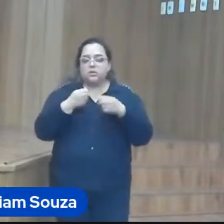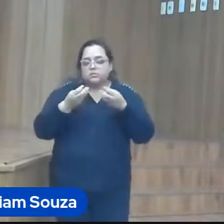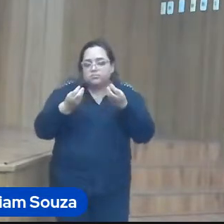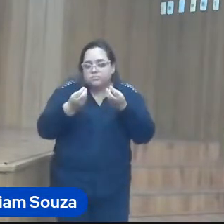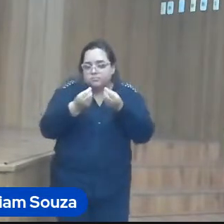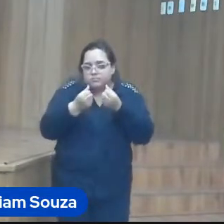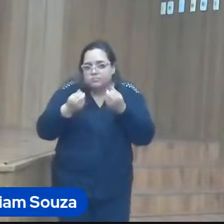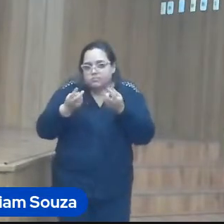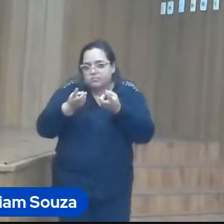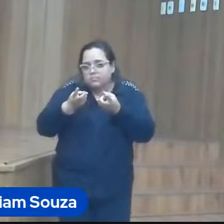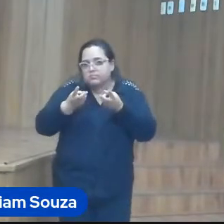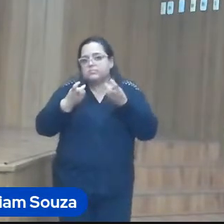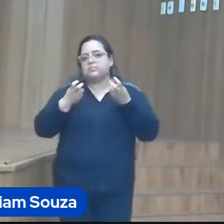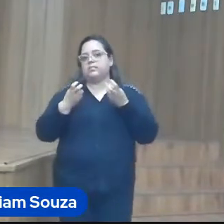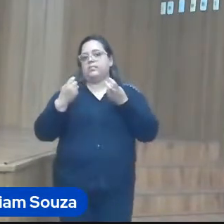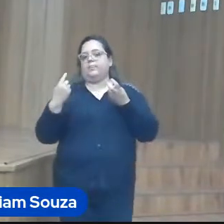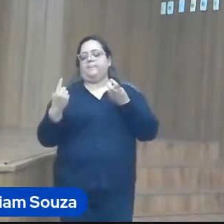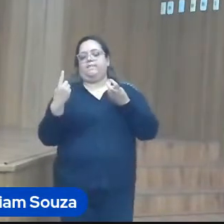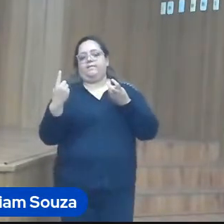que